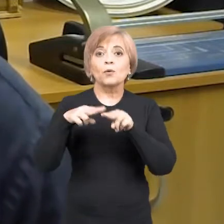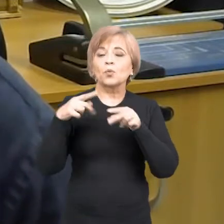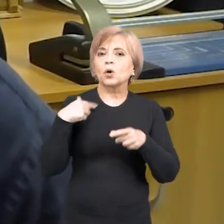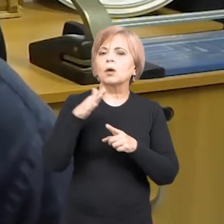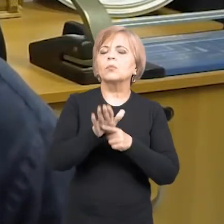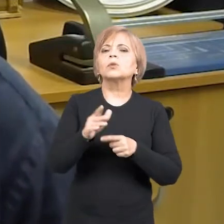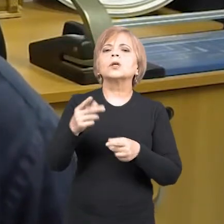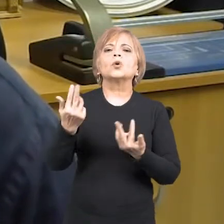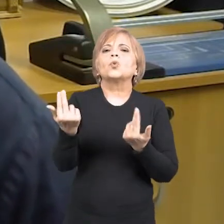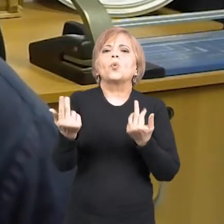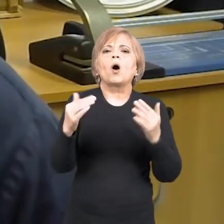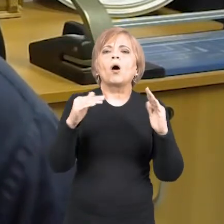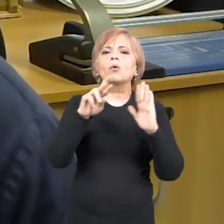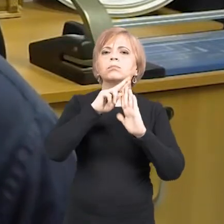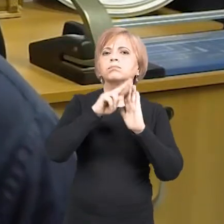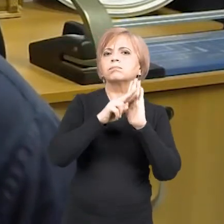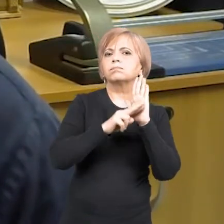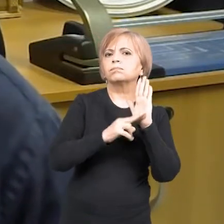como estabelecido